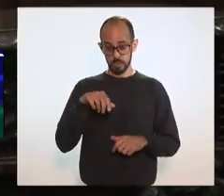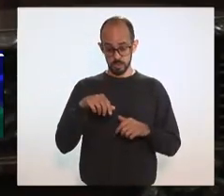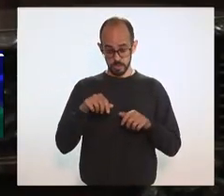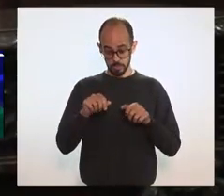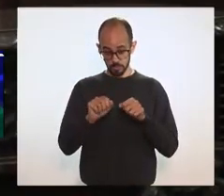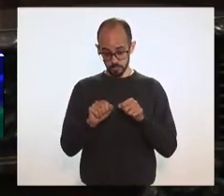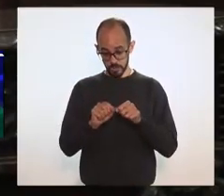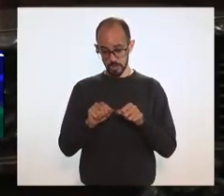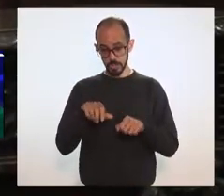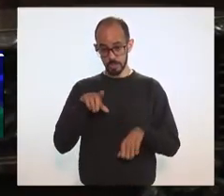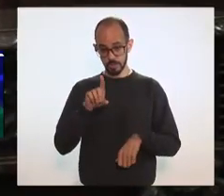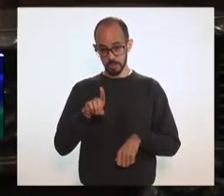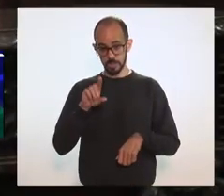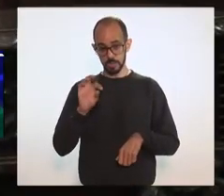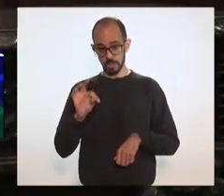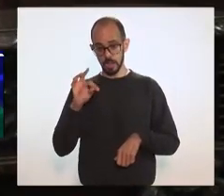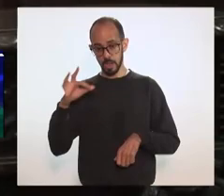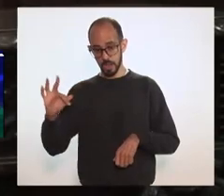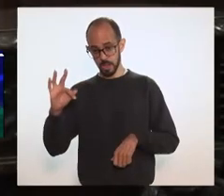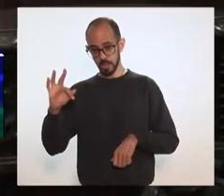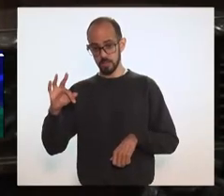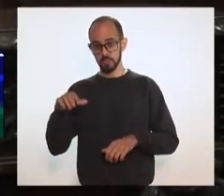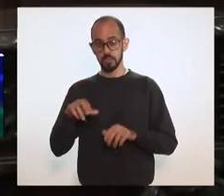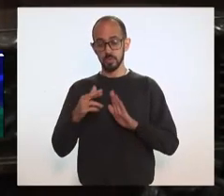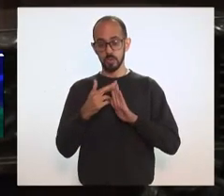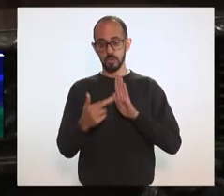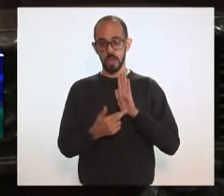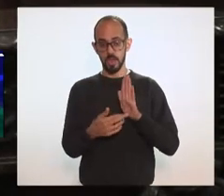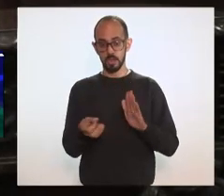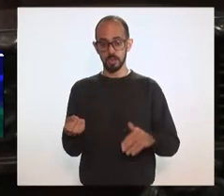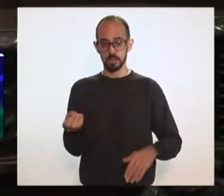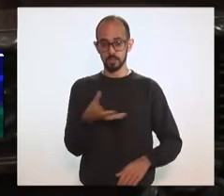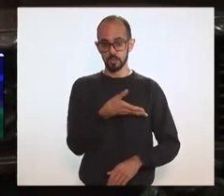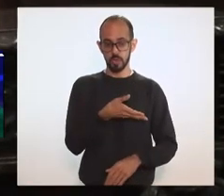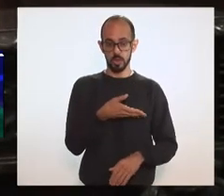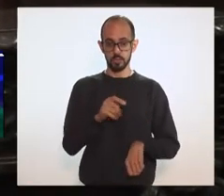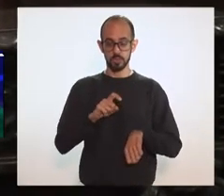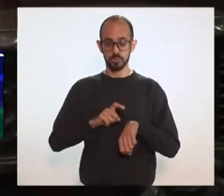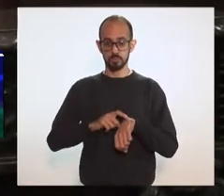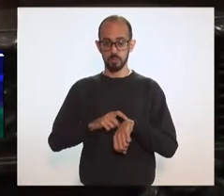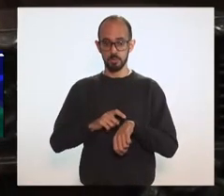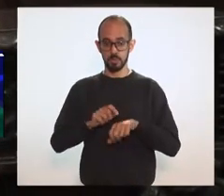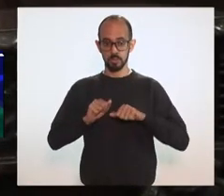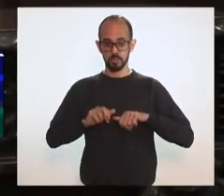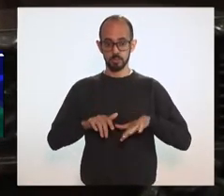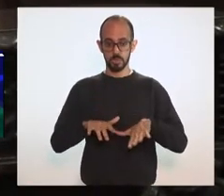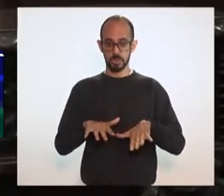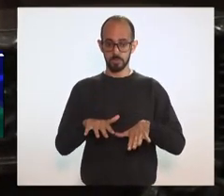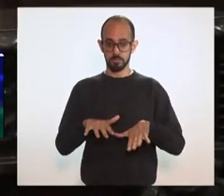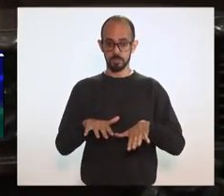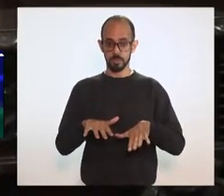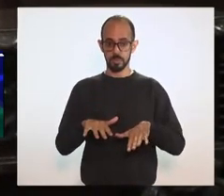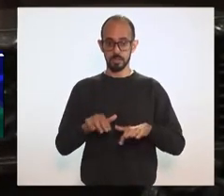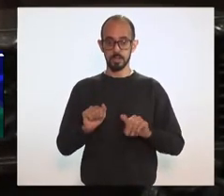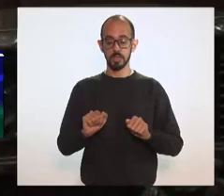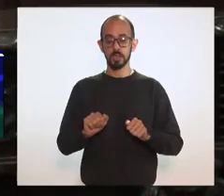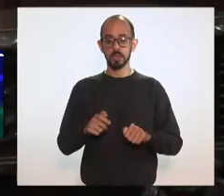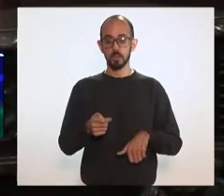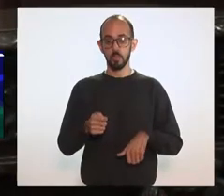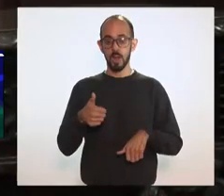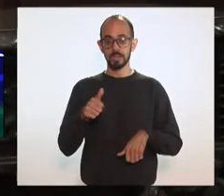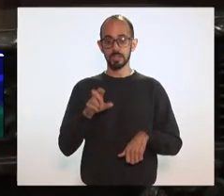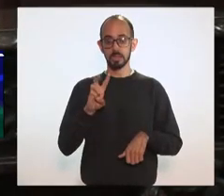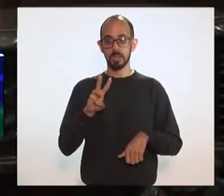garantiu novas regras para operações policiais em tempo de pandemia, em tempo que quase 3